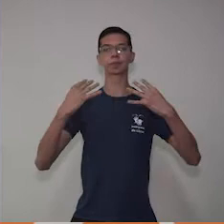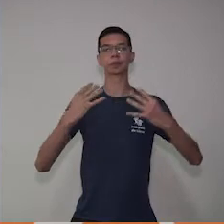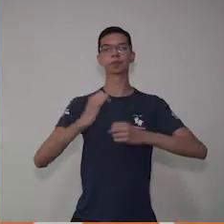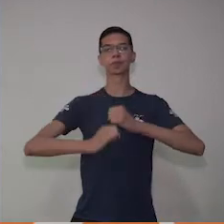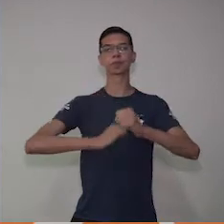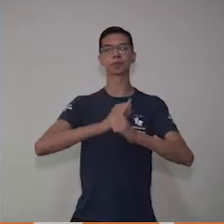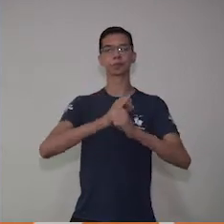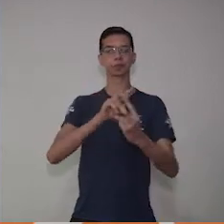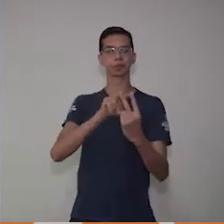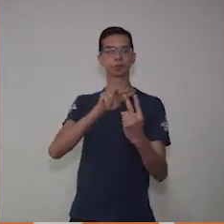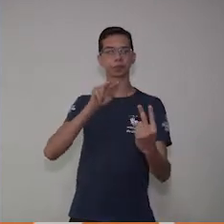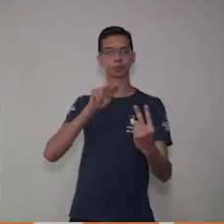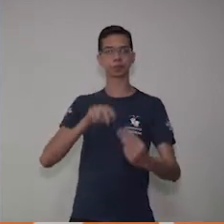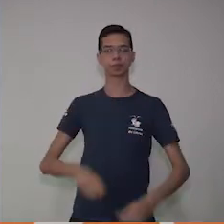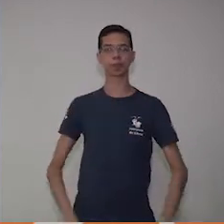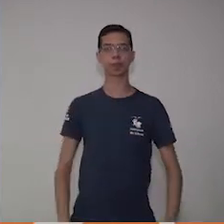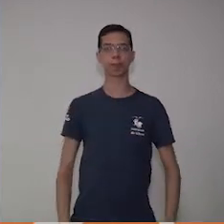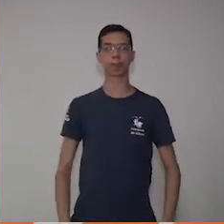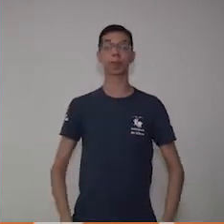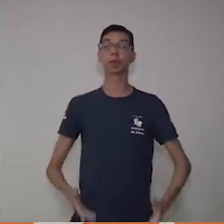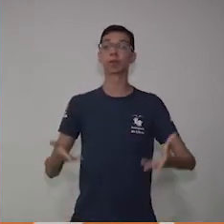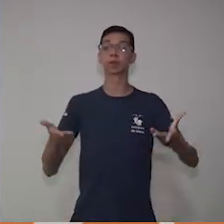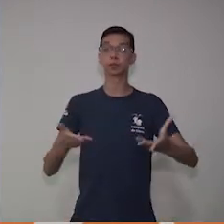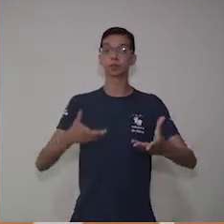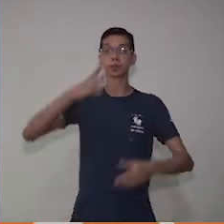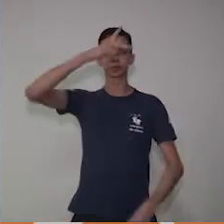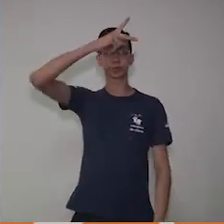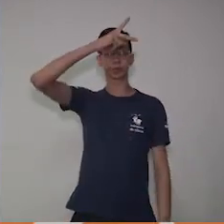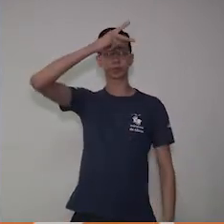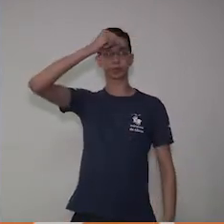internet. Hoje, a Prefeitura